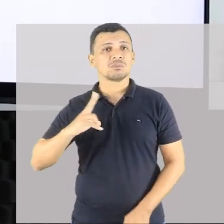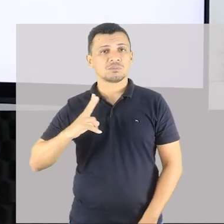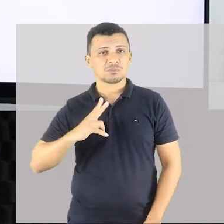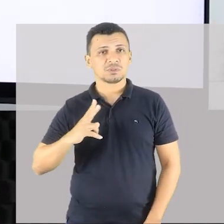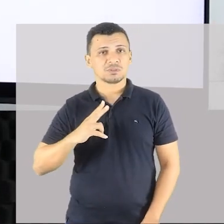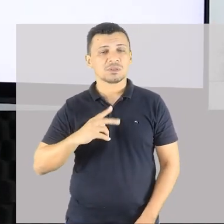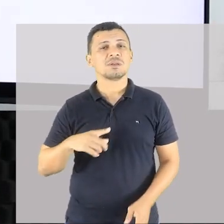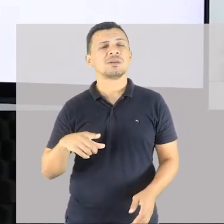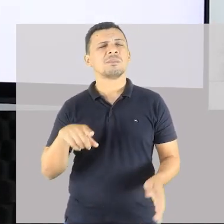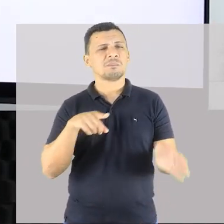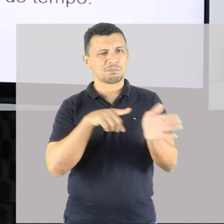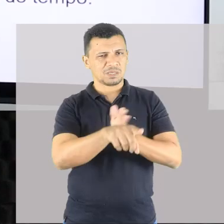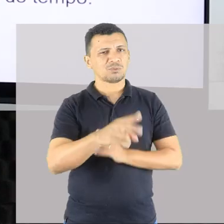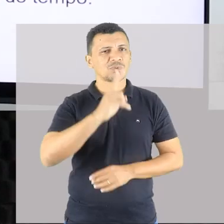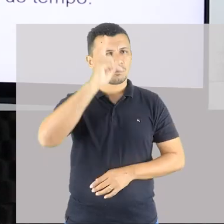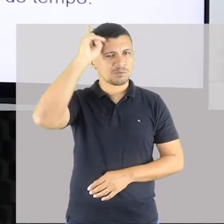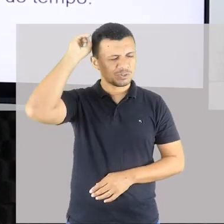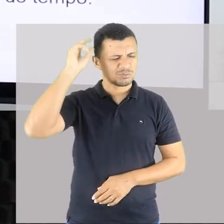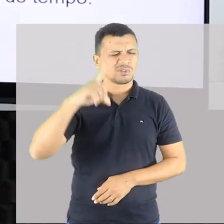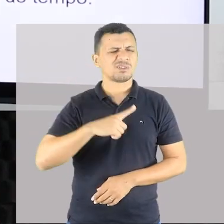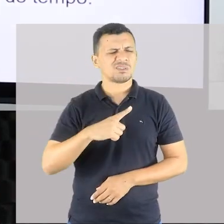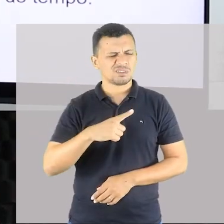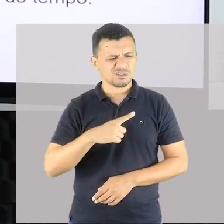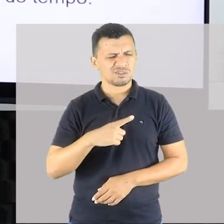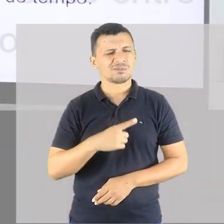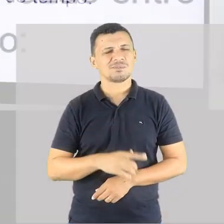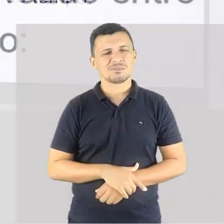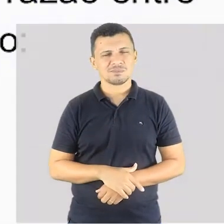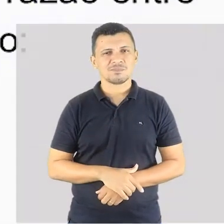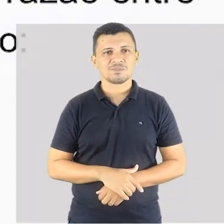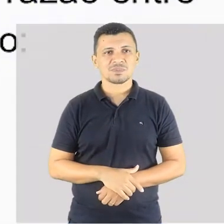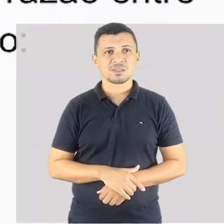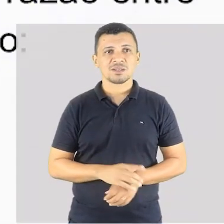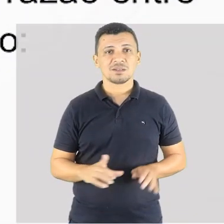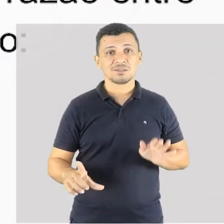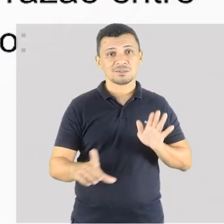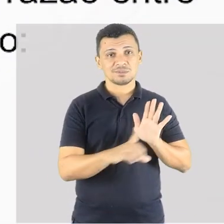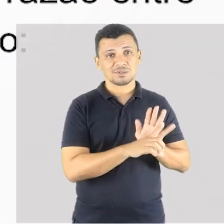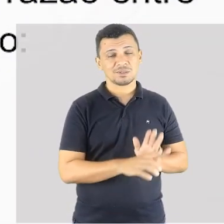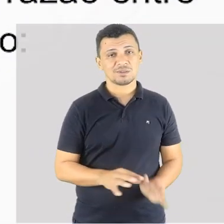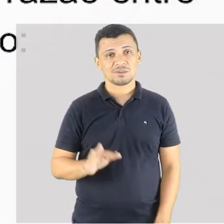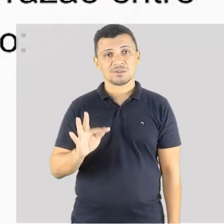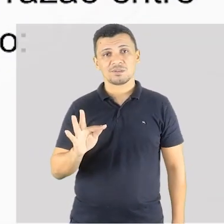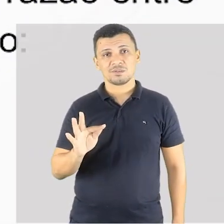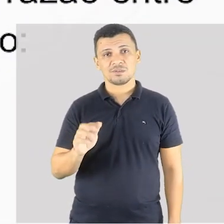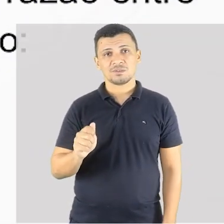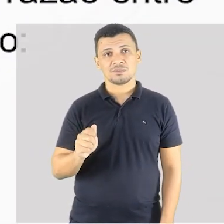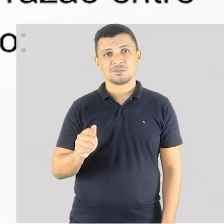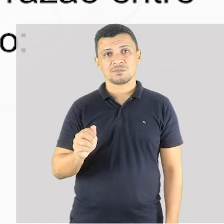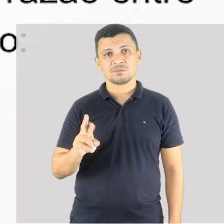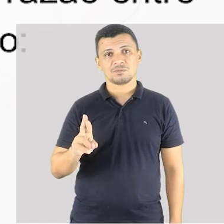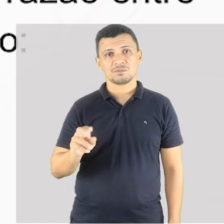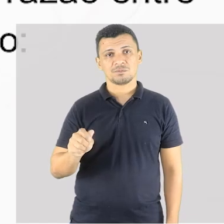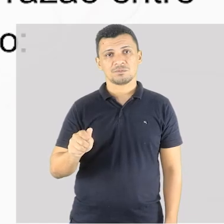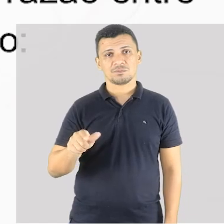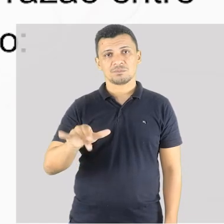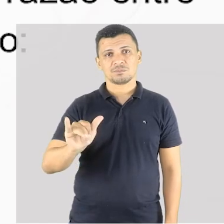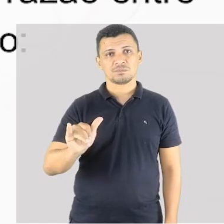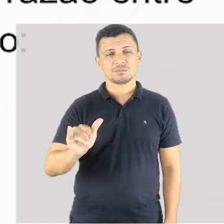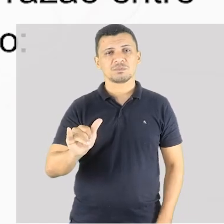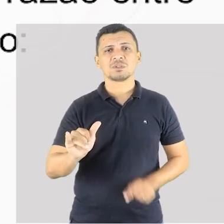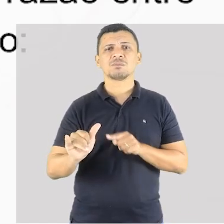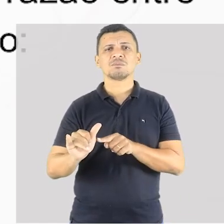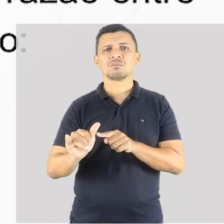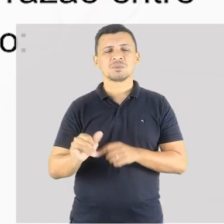passam muito, aparecem muito. Agora a lei de Faraday, que é para a gente fechar o negócio.